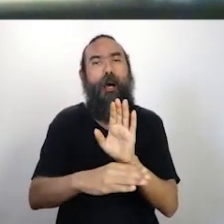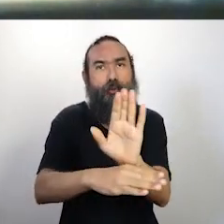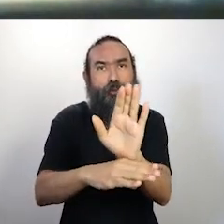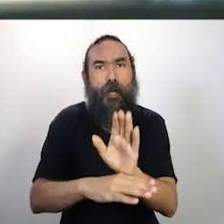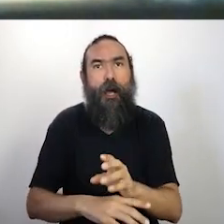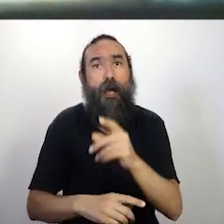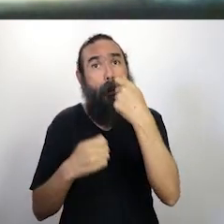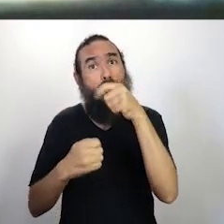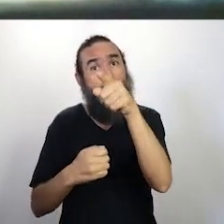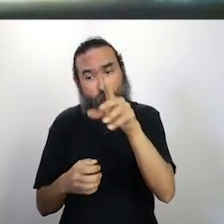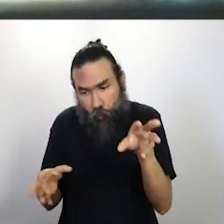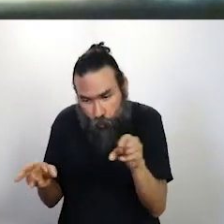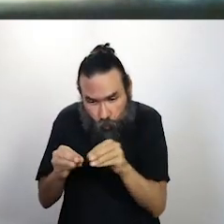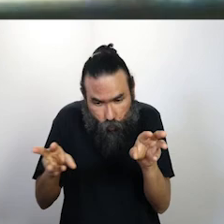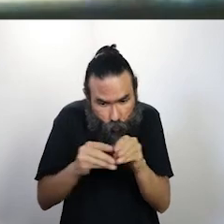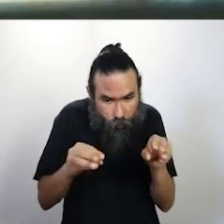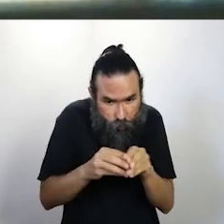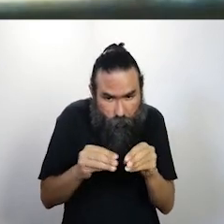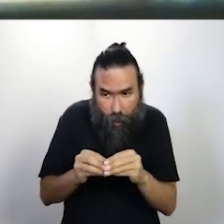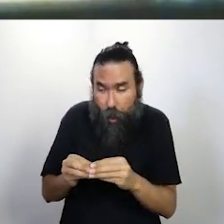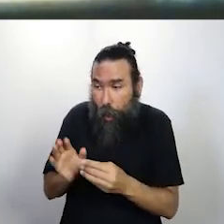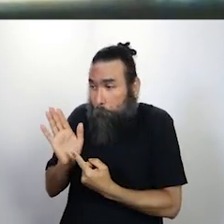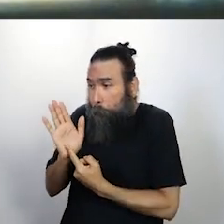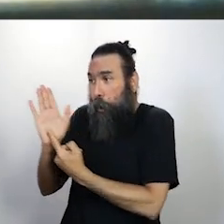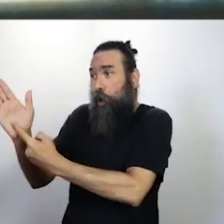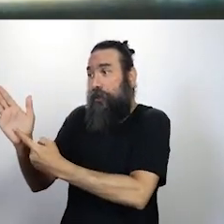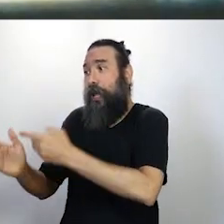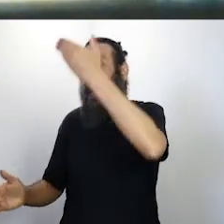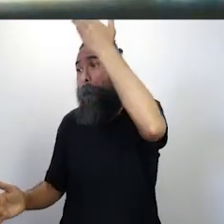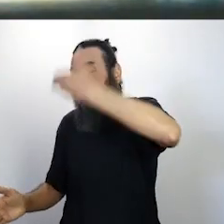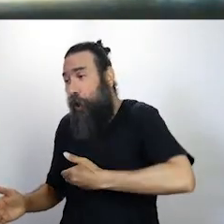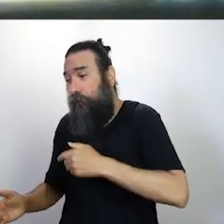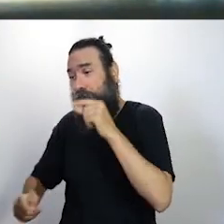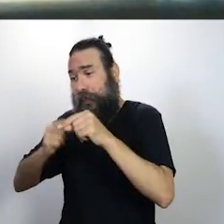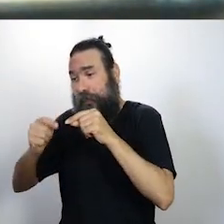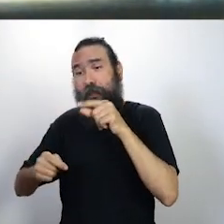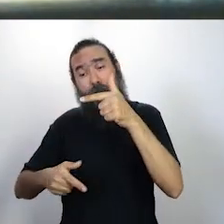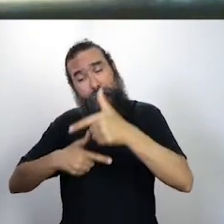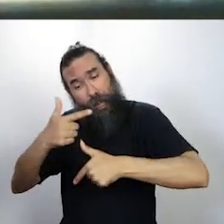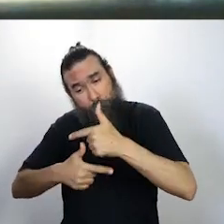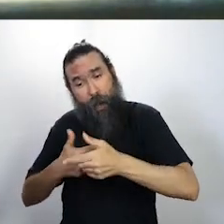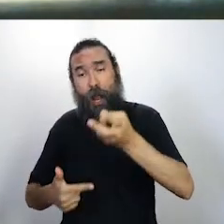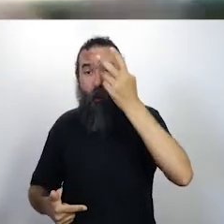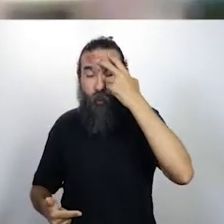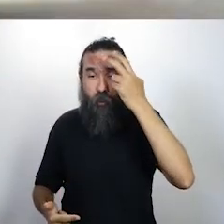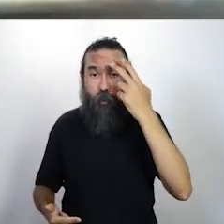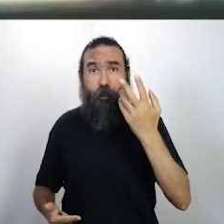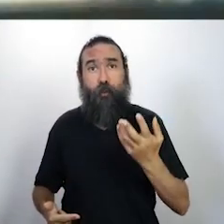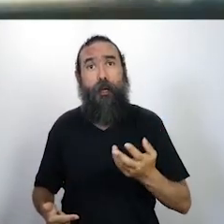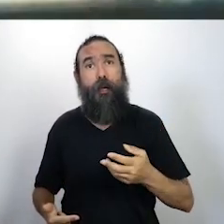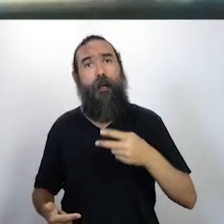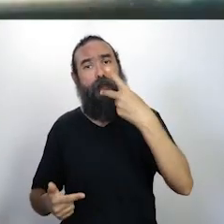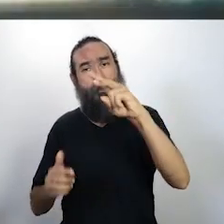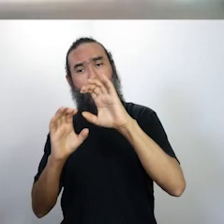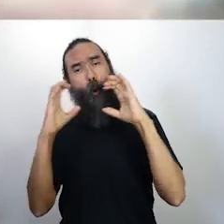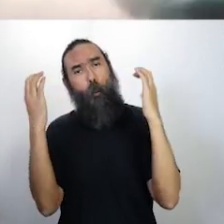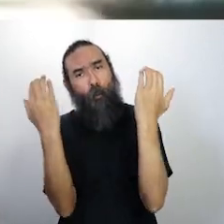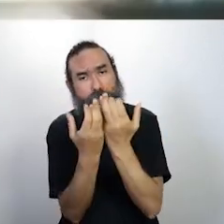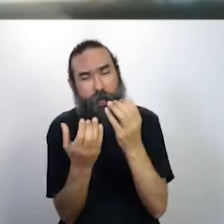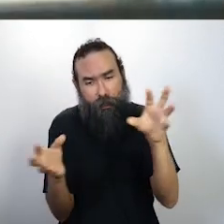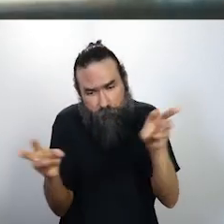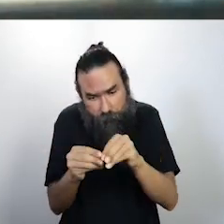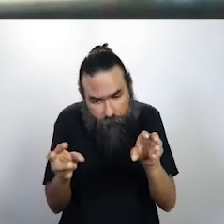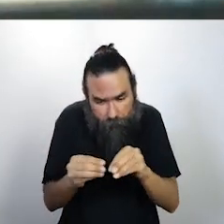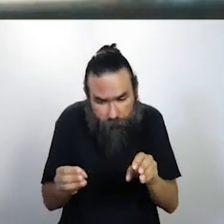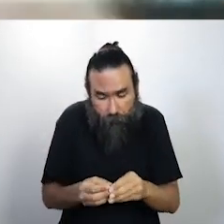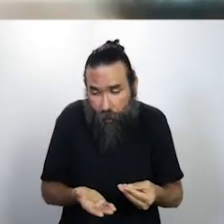clipagem seu card as atividades que você executa como você executa o seu público a sua comunidade juntando esse material deixar isso